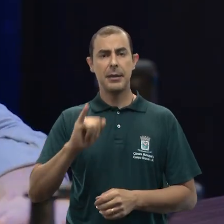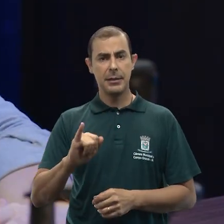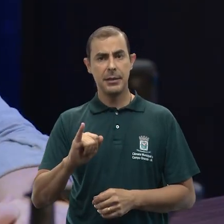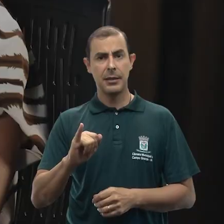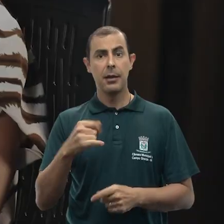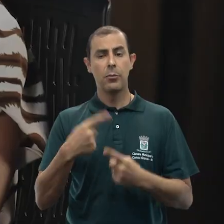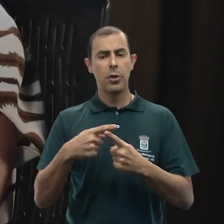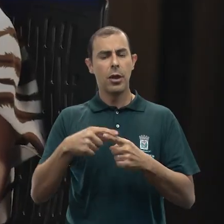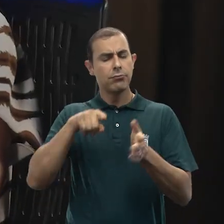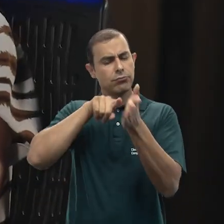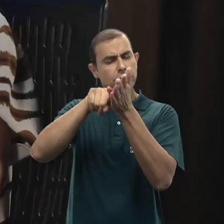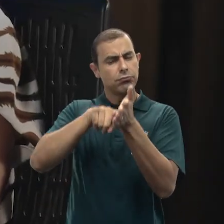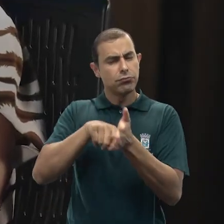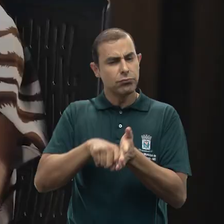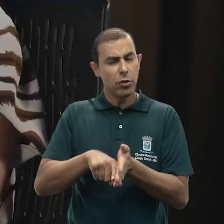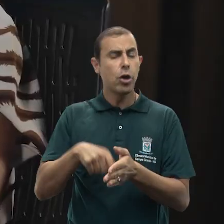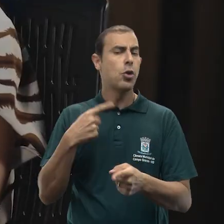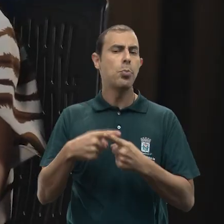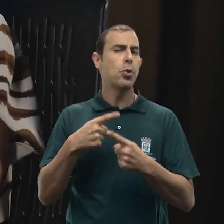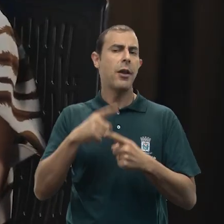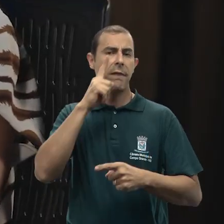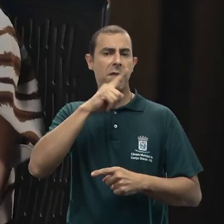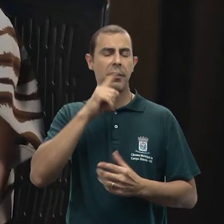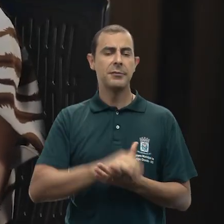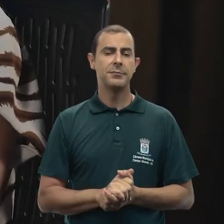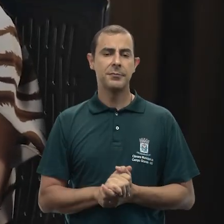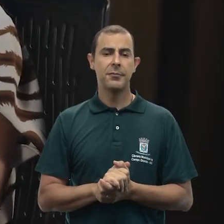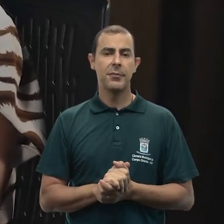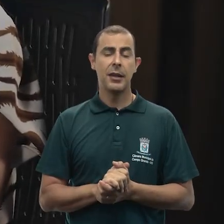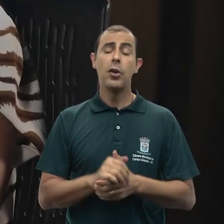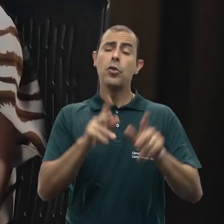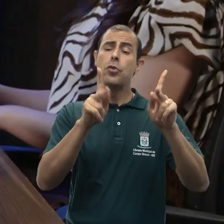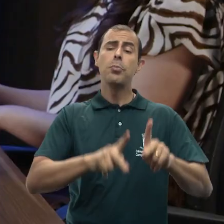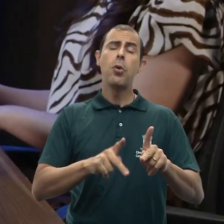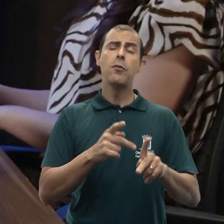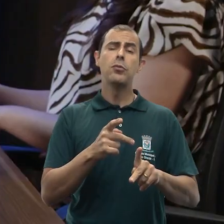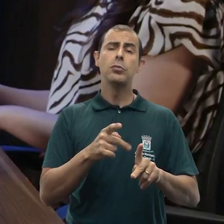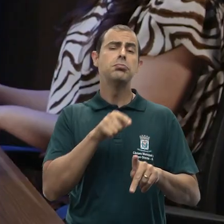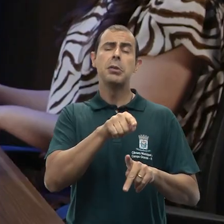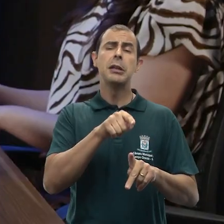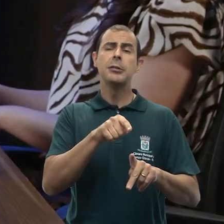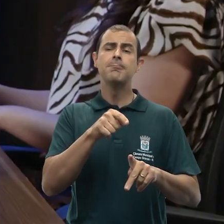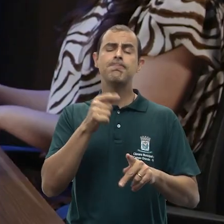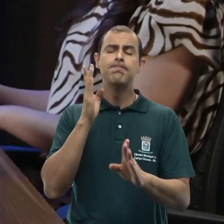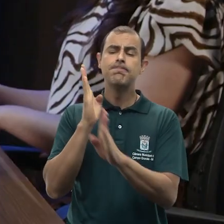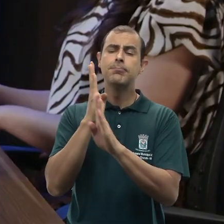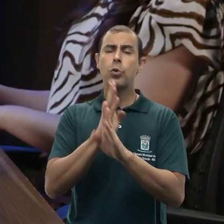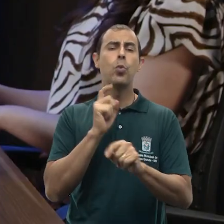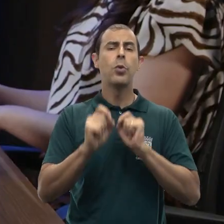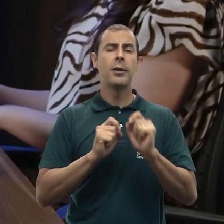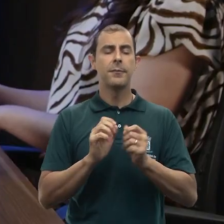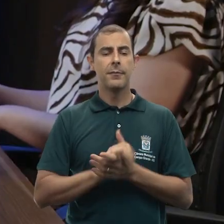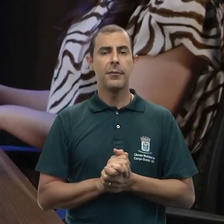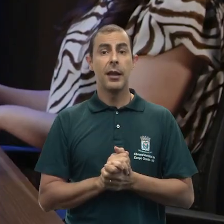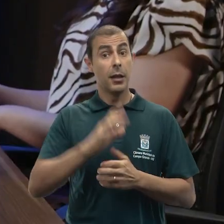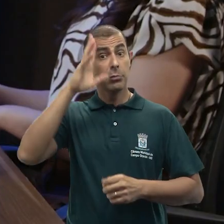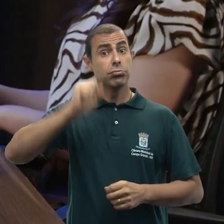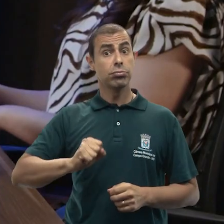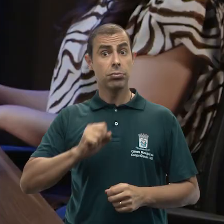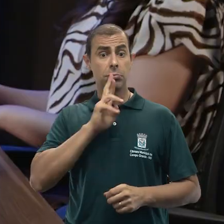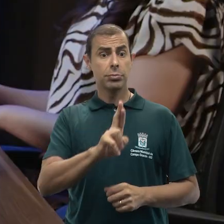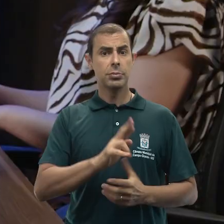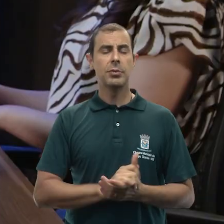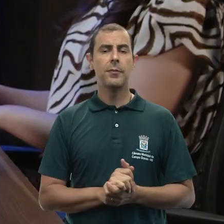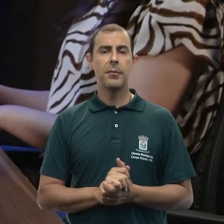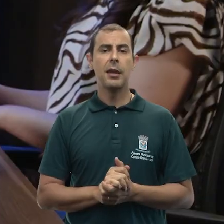não é cumprido. E o que a população pode esperar desse trabalho da CPI? Resultado prático. O que é resultado prático? Hoje